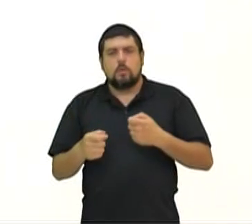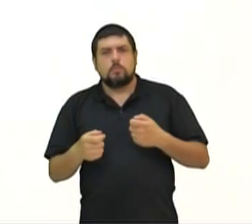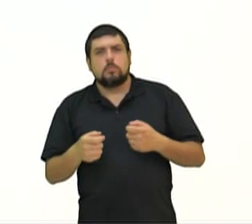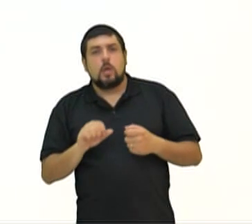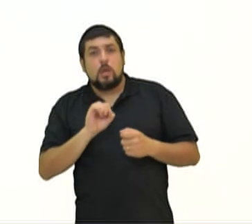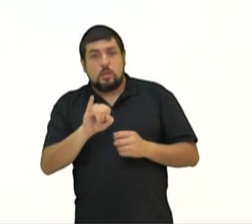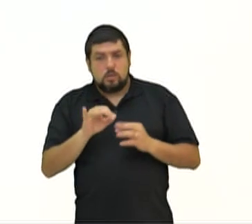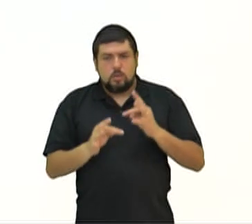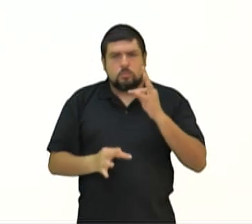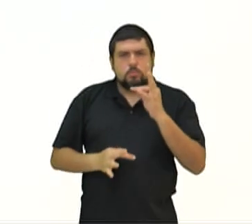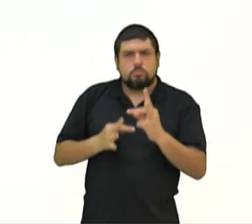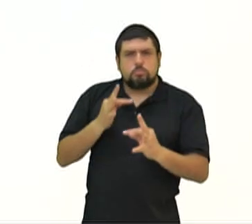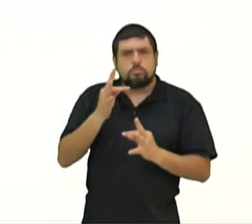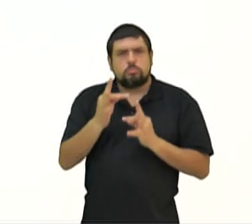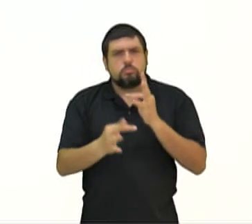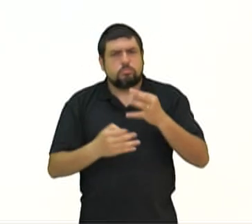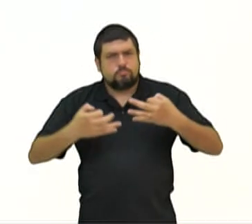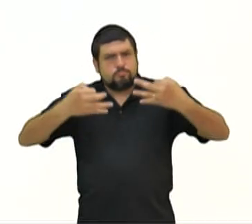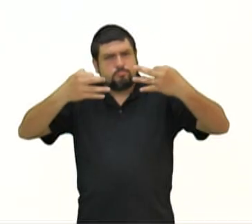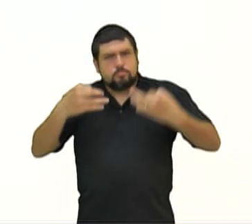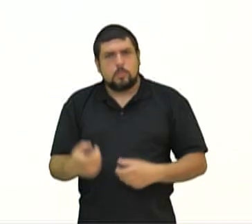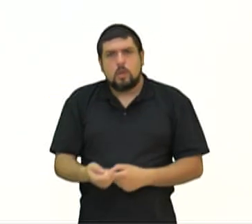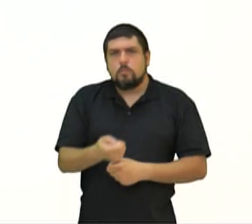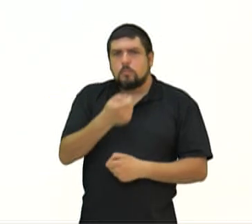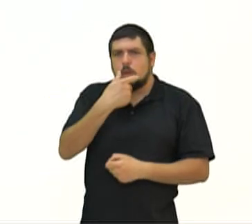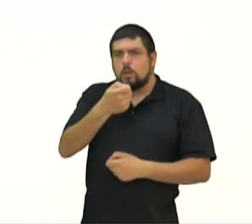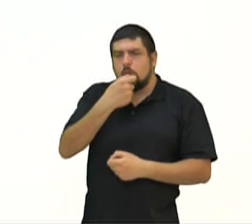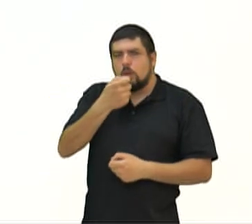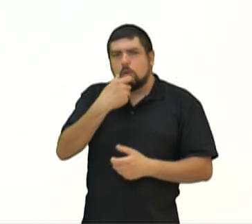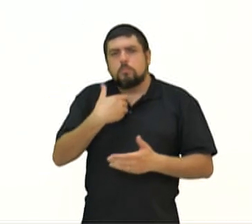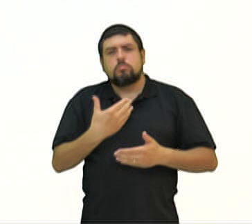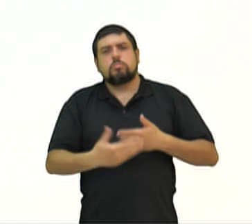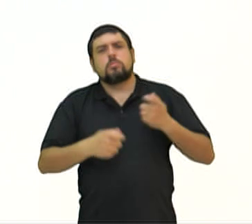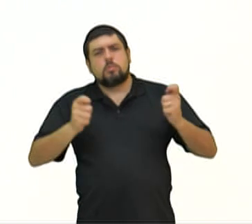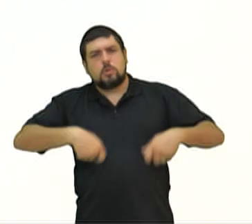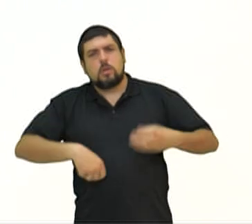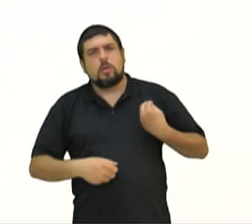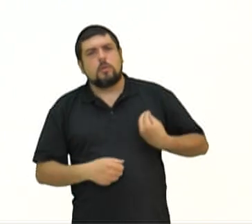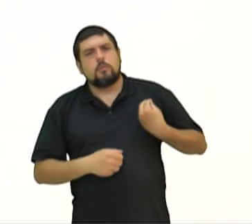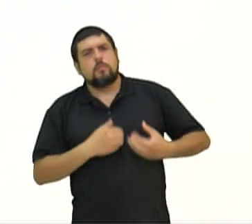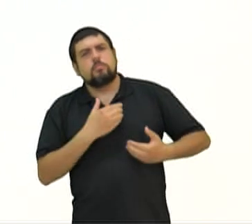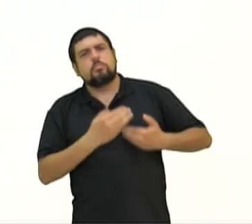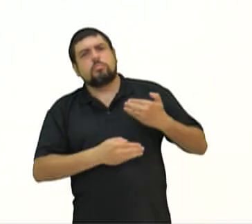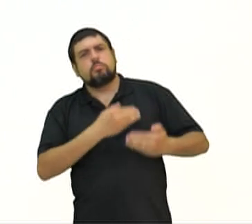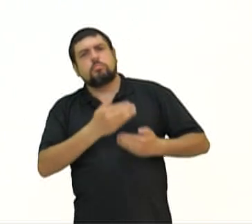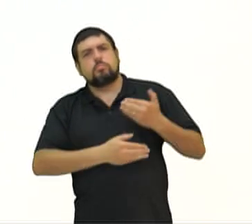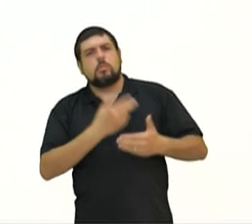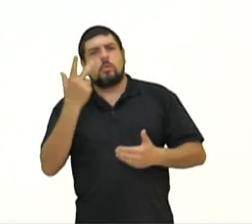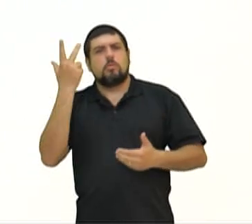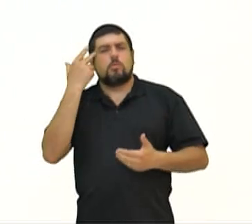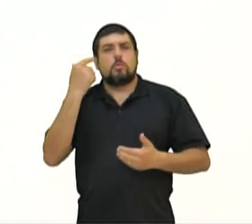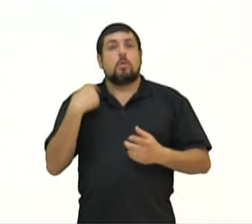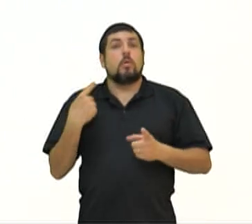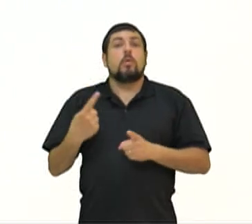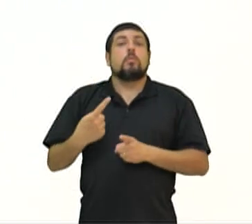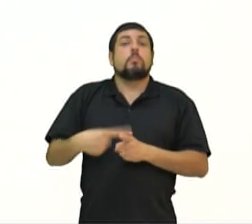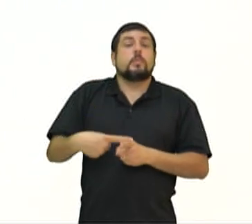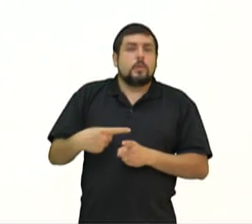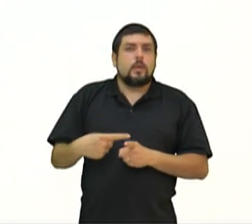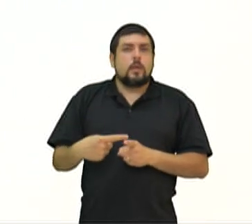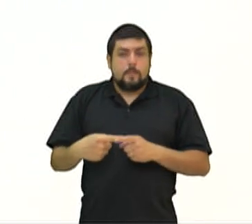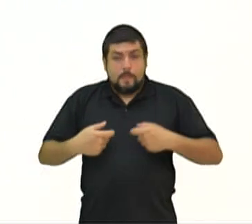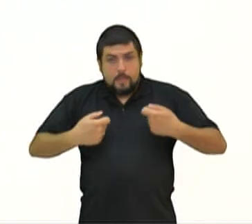fizer o tratamento, e praticamente normal. Por que praticamente normal? Porque ela vai precisar sim ter